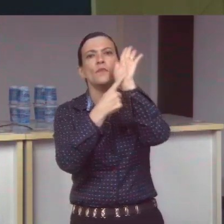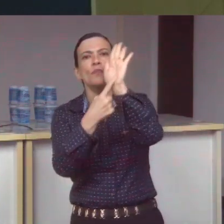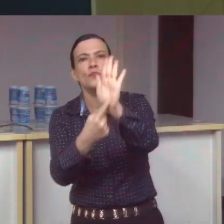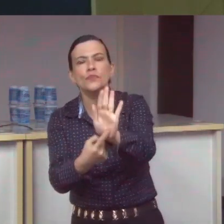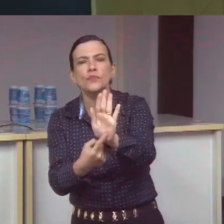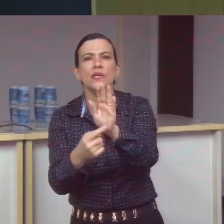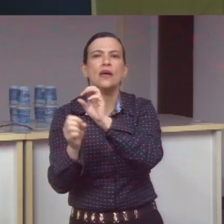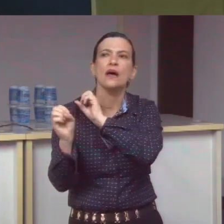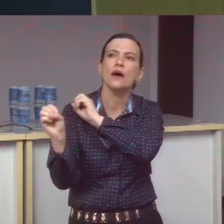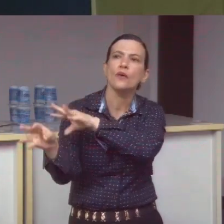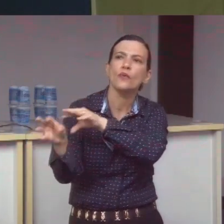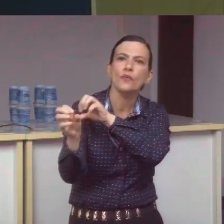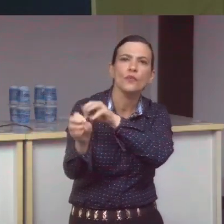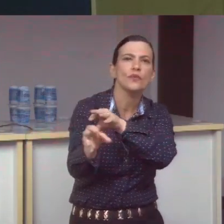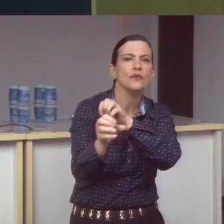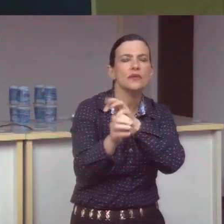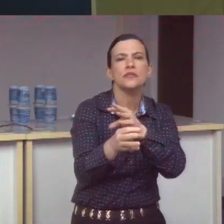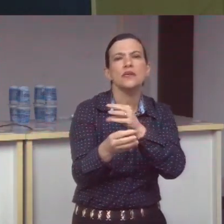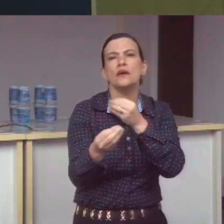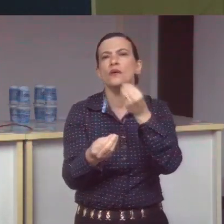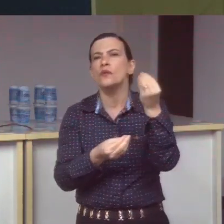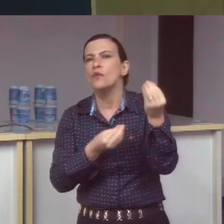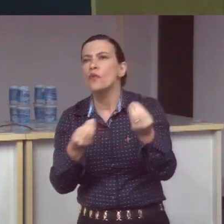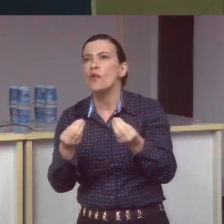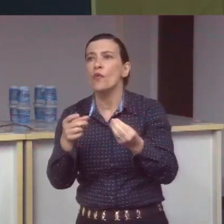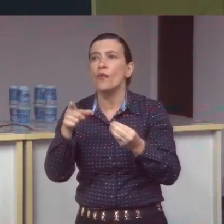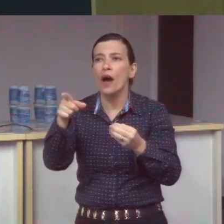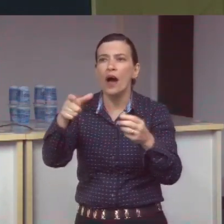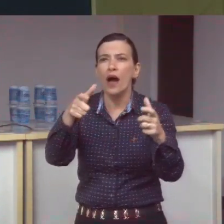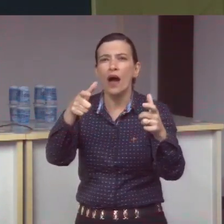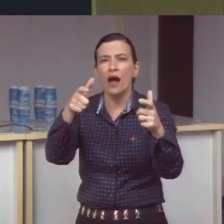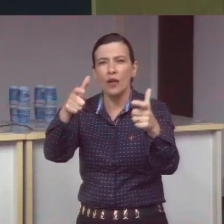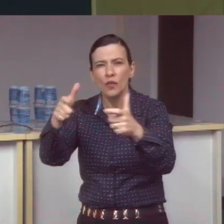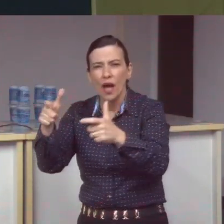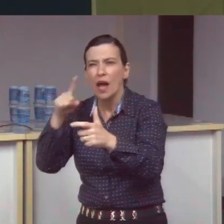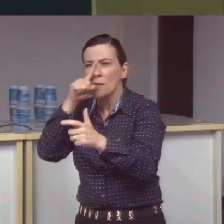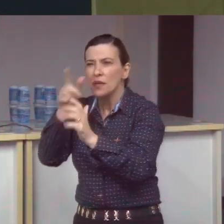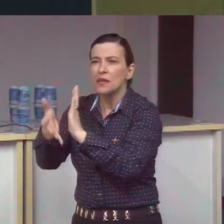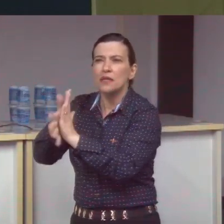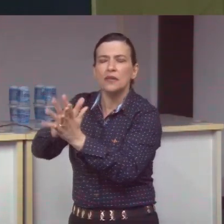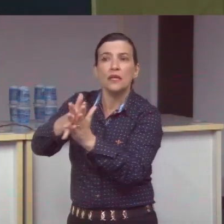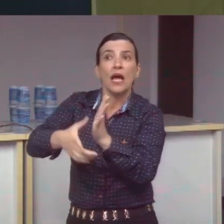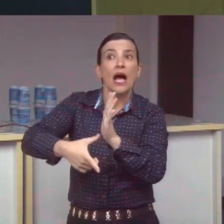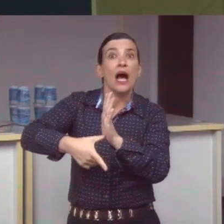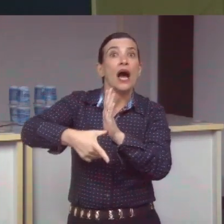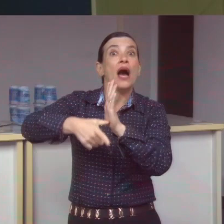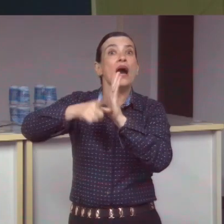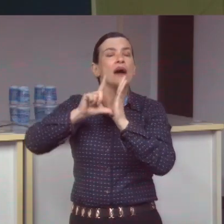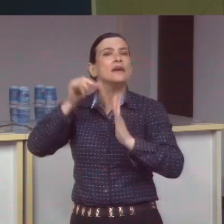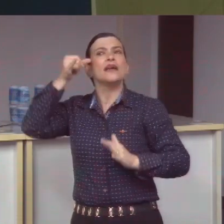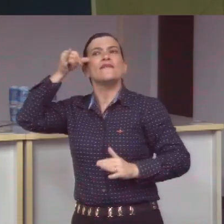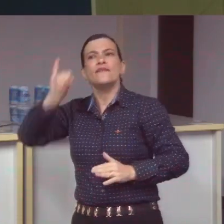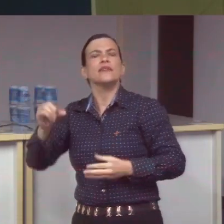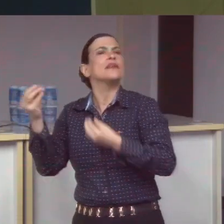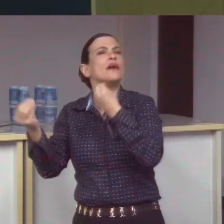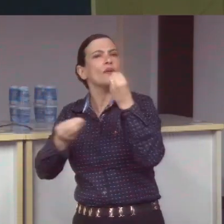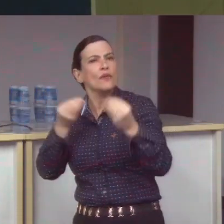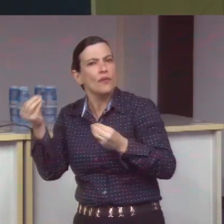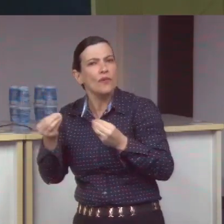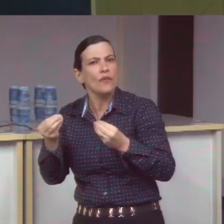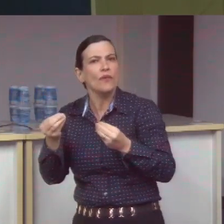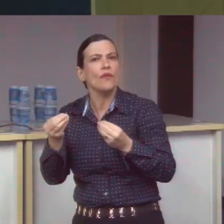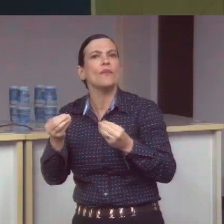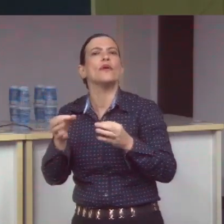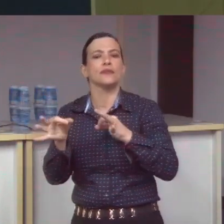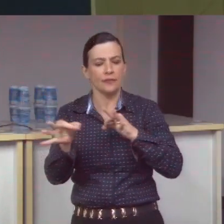orientações que trabalhem com prevenção em saúde mental. É um dos aspectos, não é?